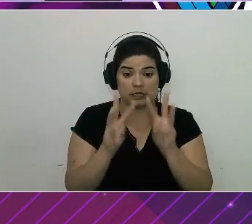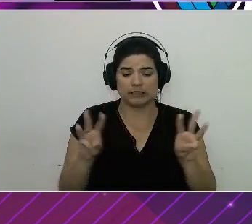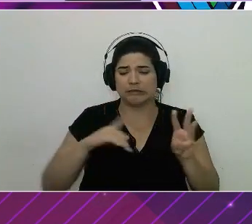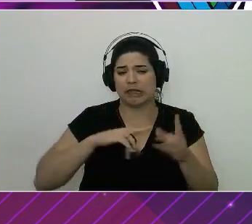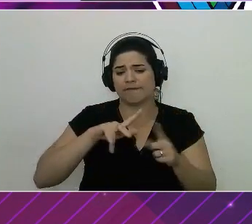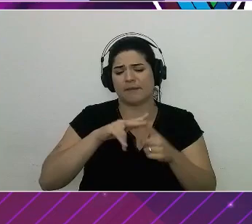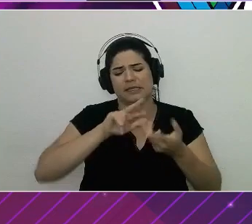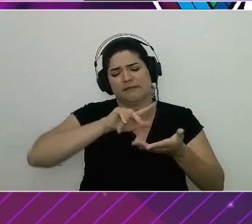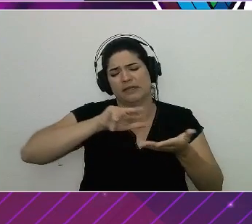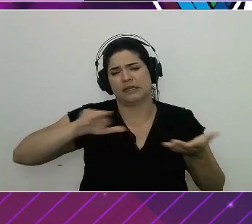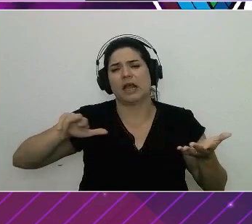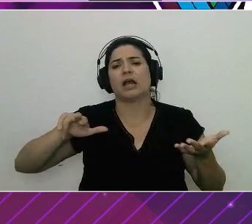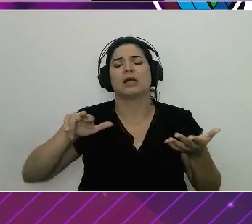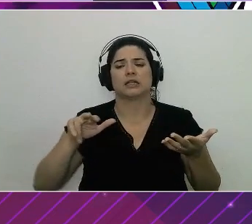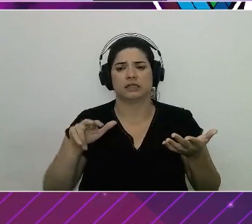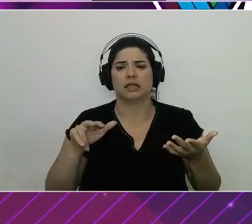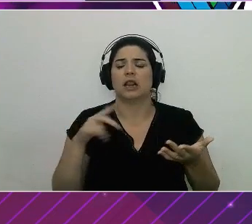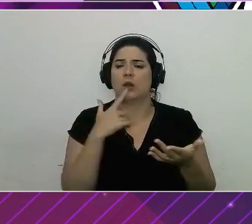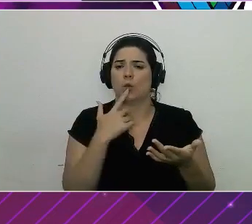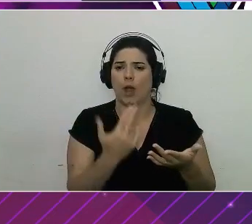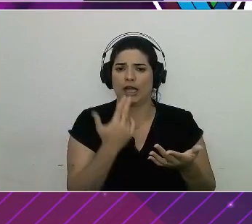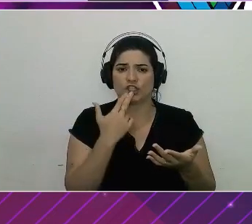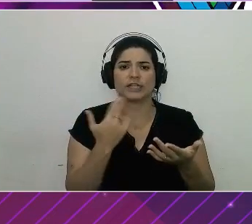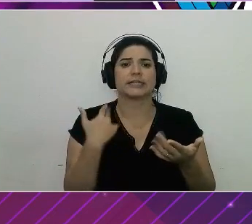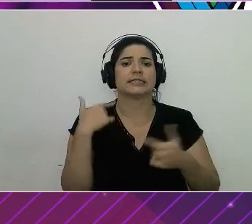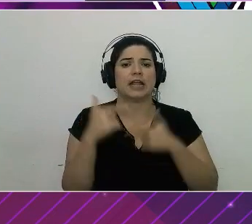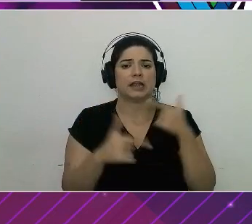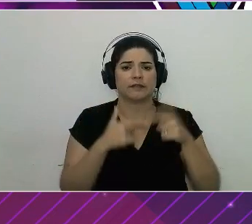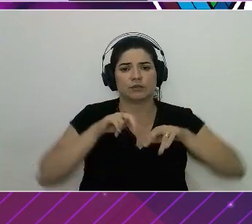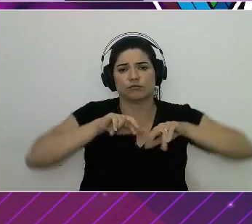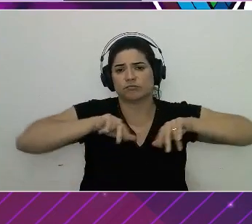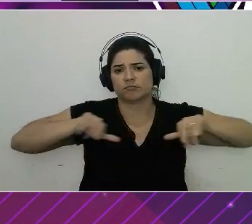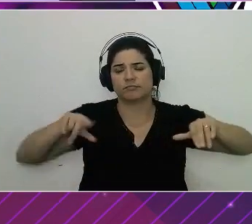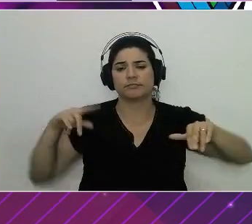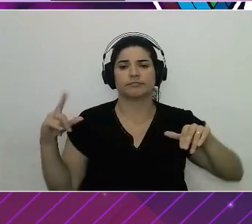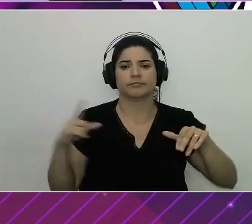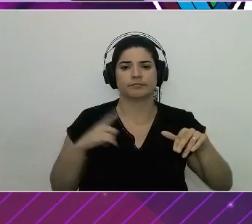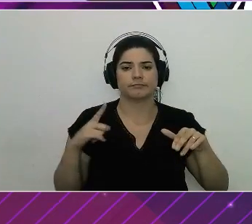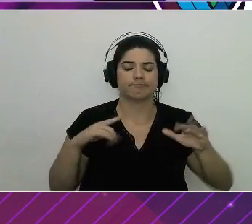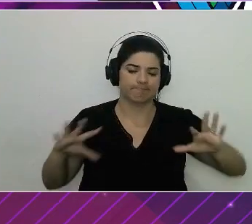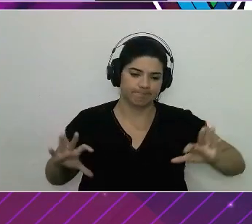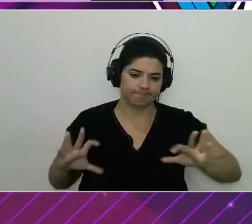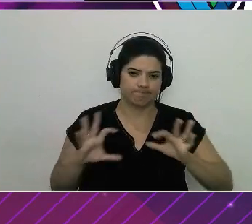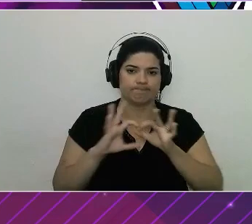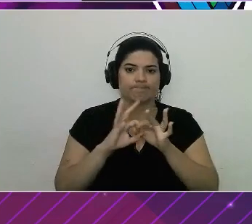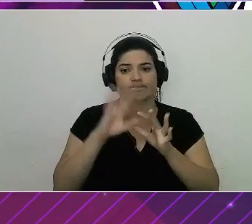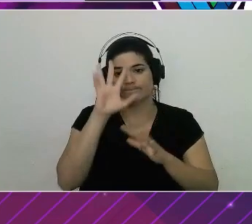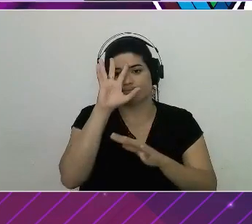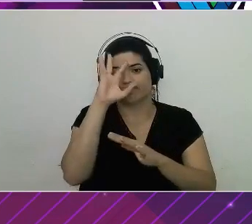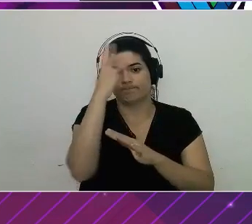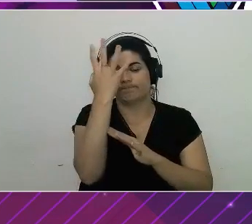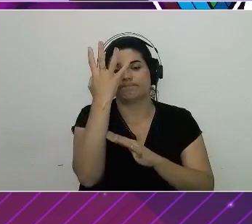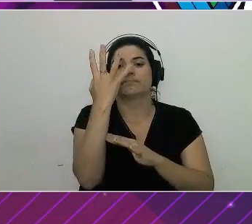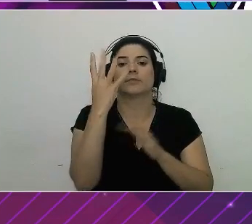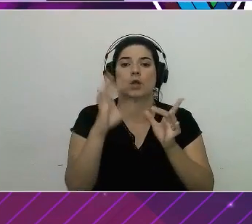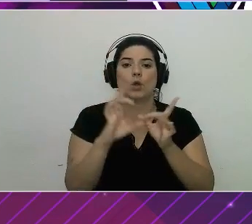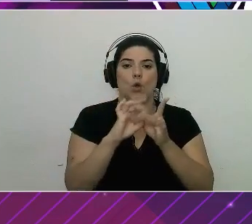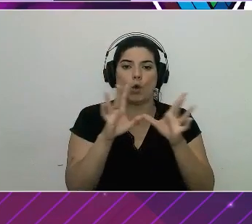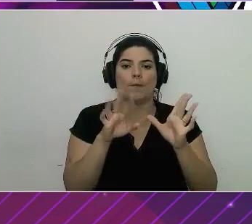vários tipos de serviço, e eles estão integrados com vários vendors e soluções open source no mercado, como Datadog, New